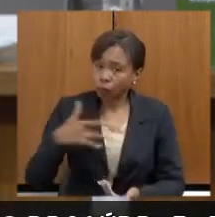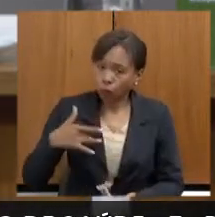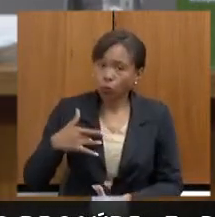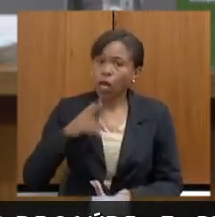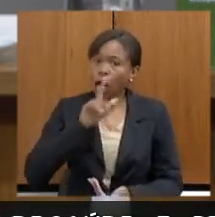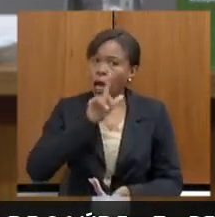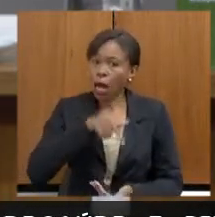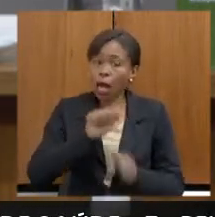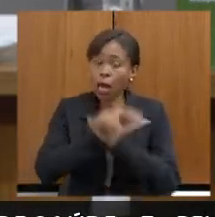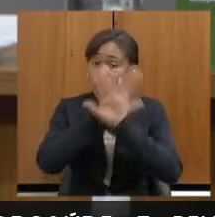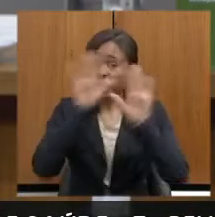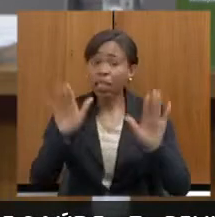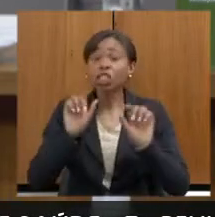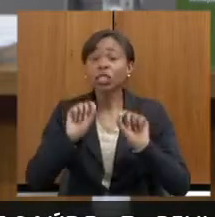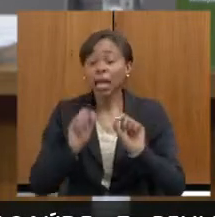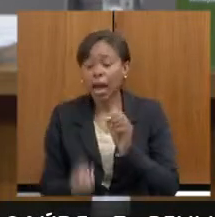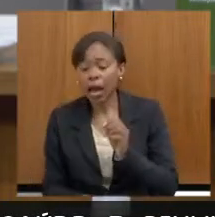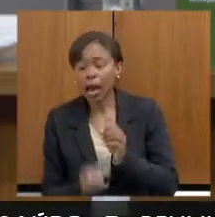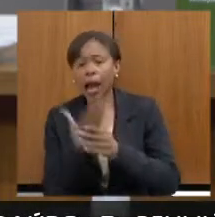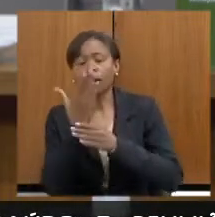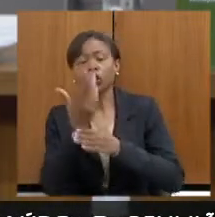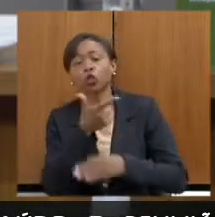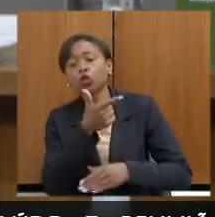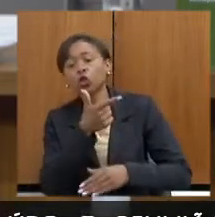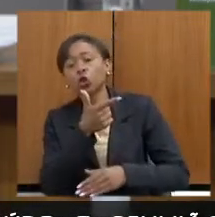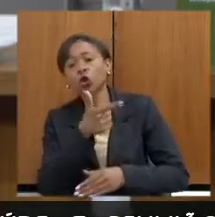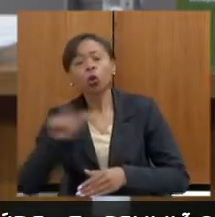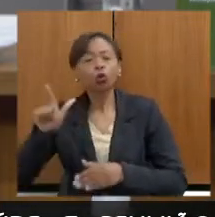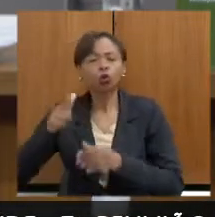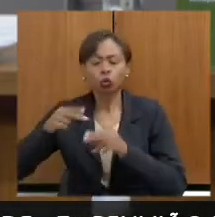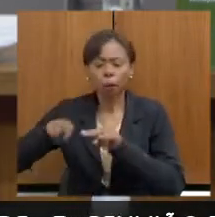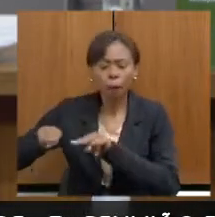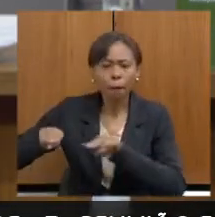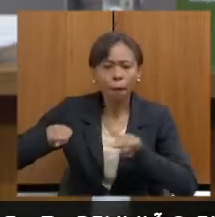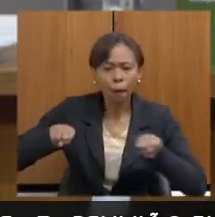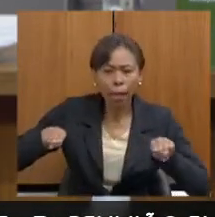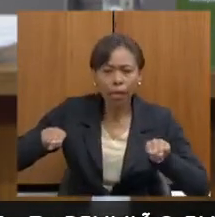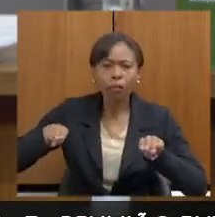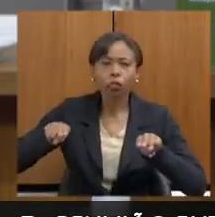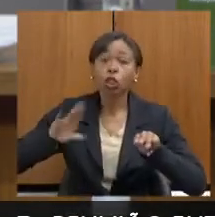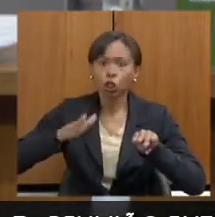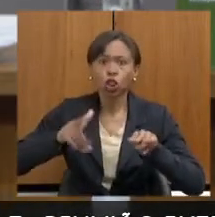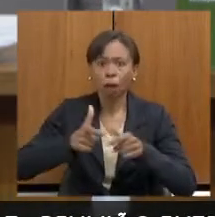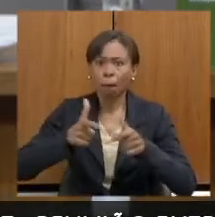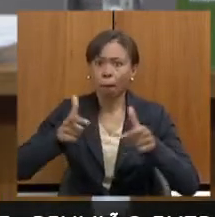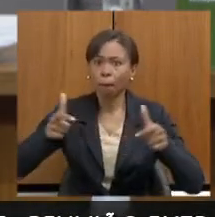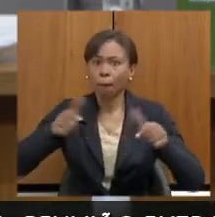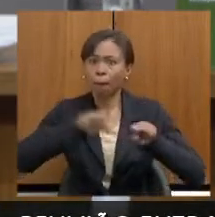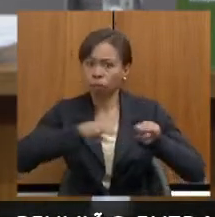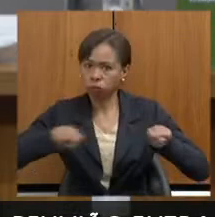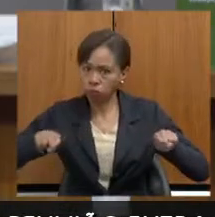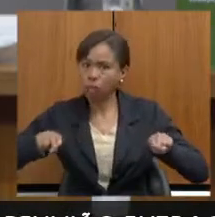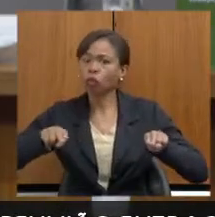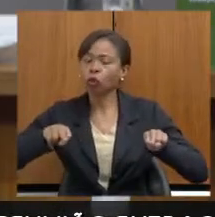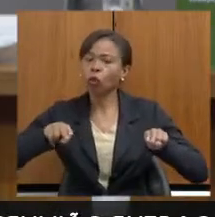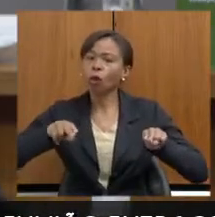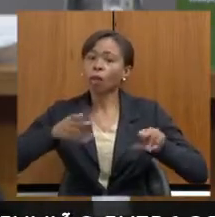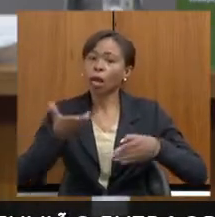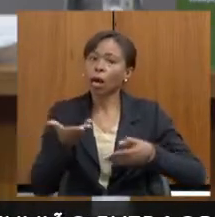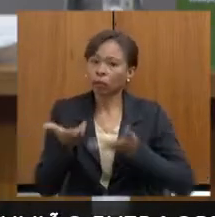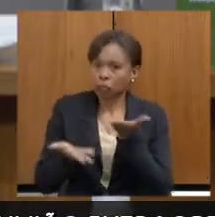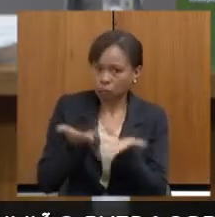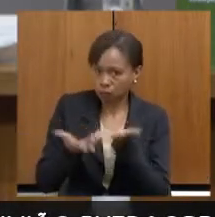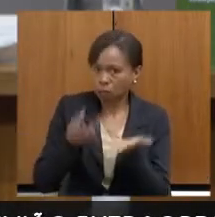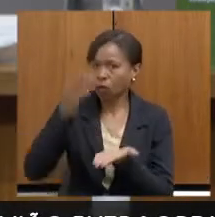hospitais Gerais e foi o que nós fizemos e apresentamos aqui gente aumentou em muitos leitos psiquiátricos no estado especialmente no interior